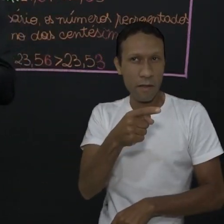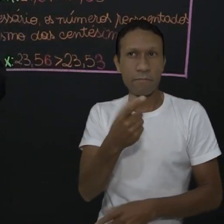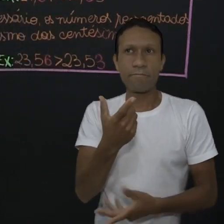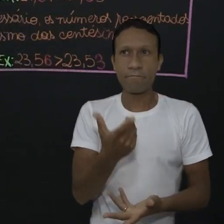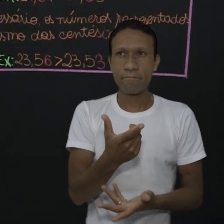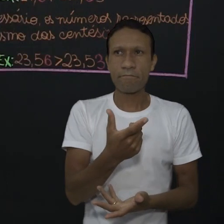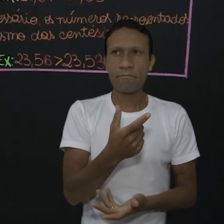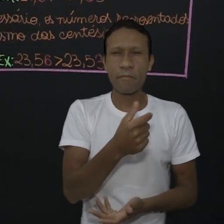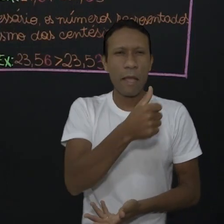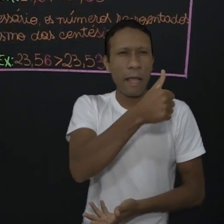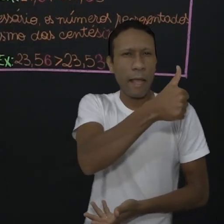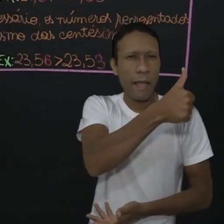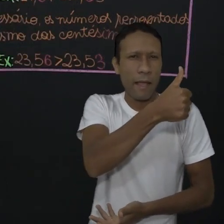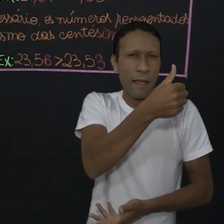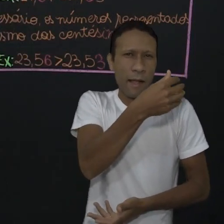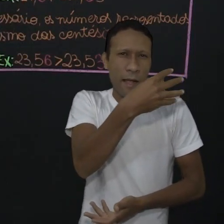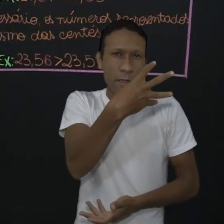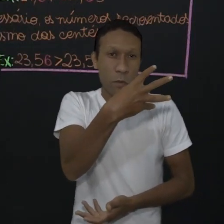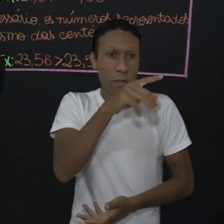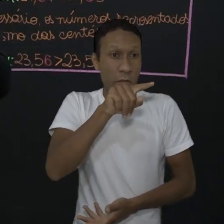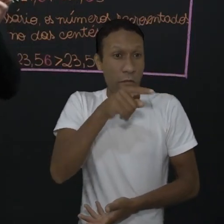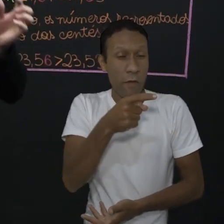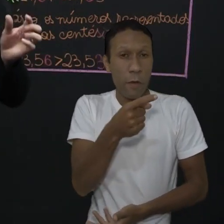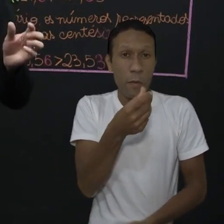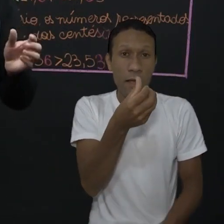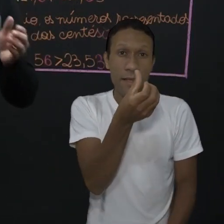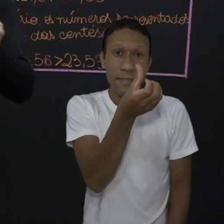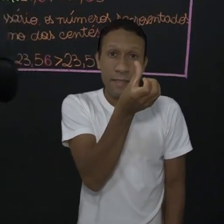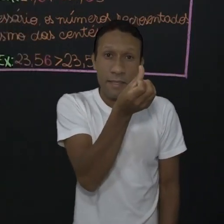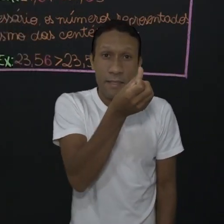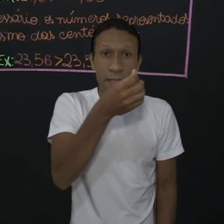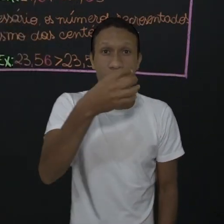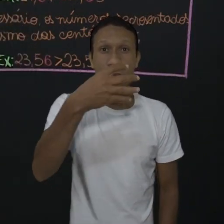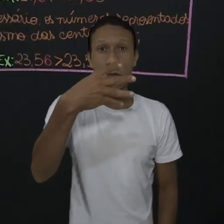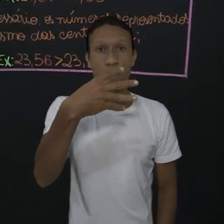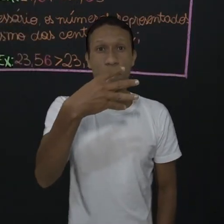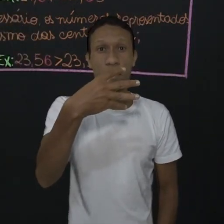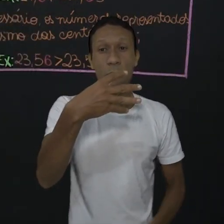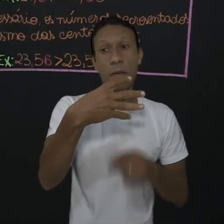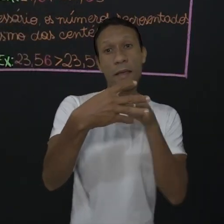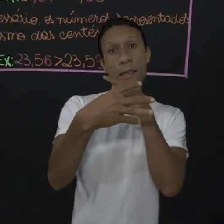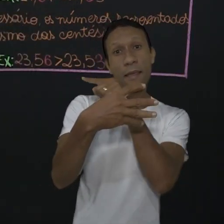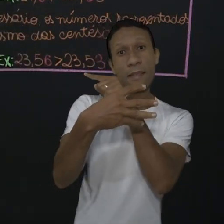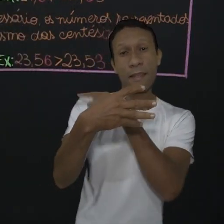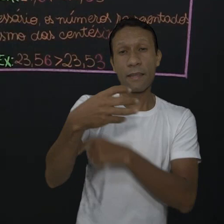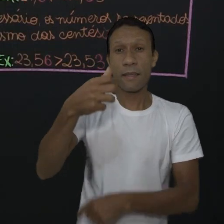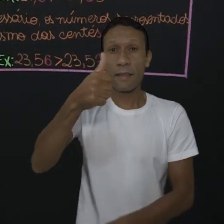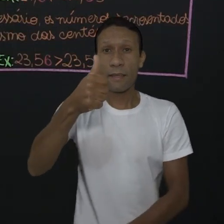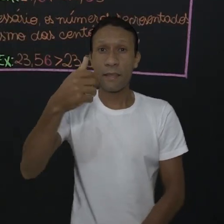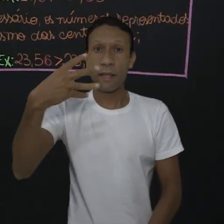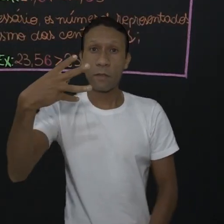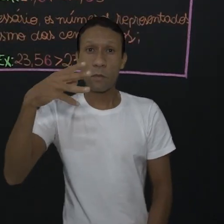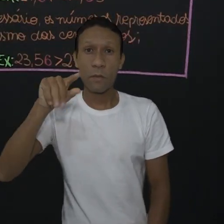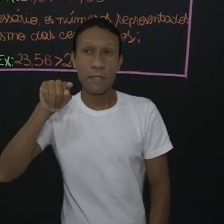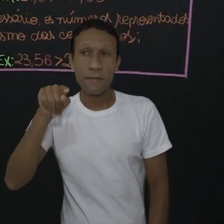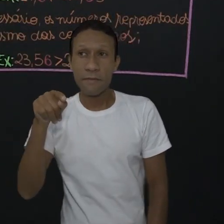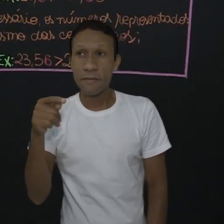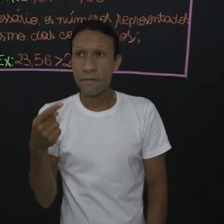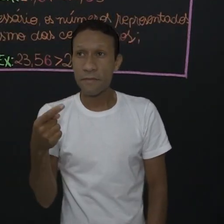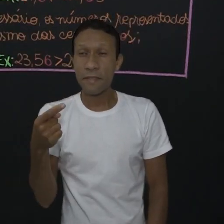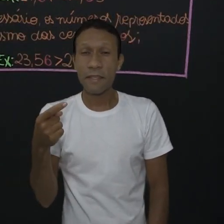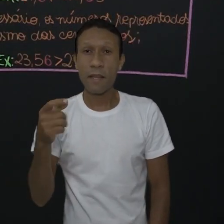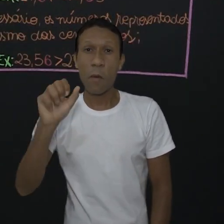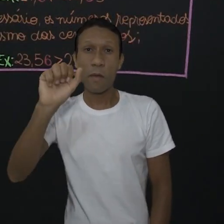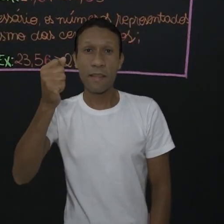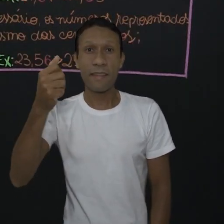tenho que analisar cada algarismo, cada ordem de algarismo após a vírgula. A gente começa... Opa, me perdi. A